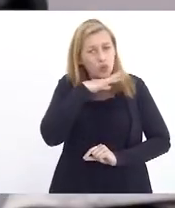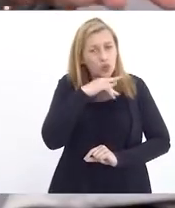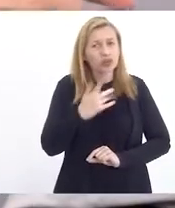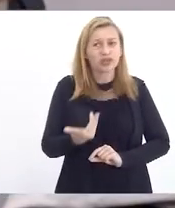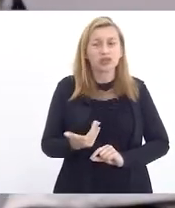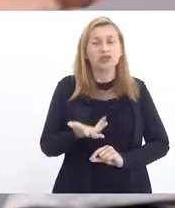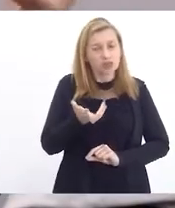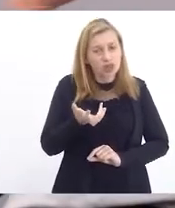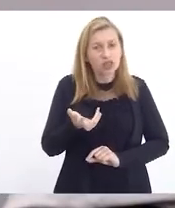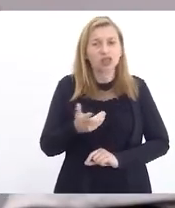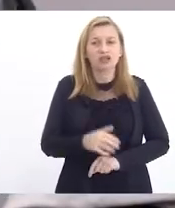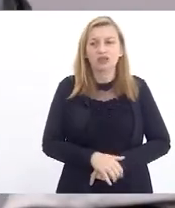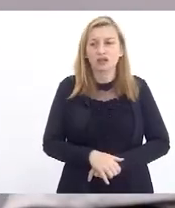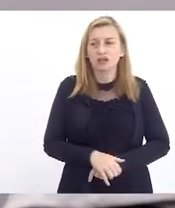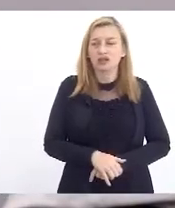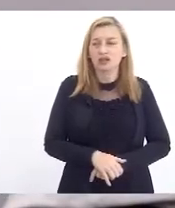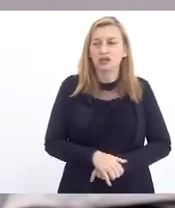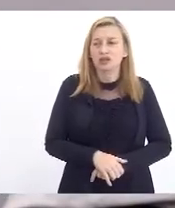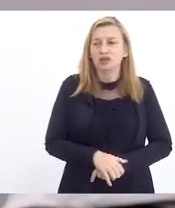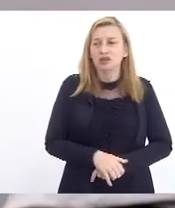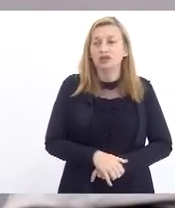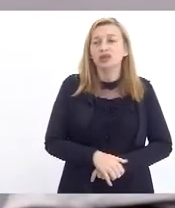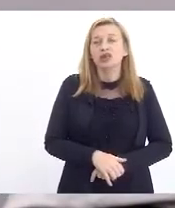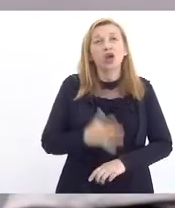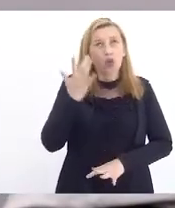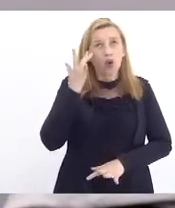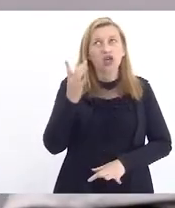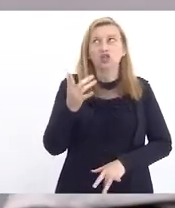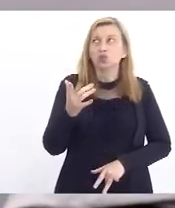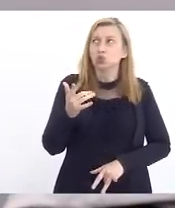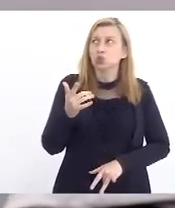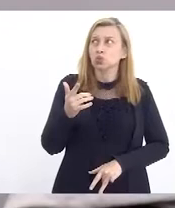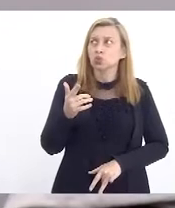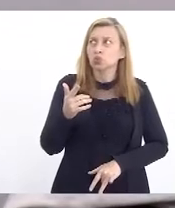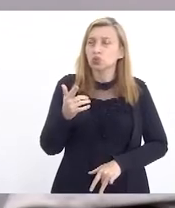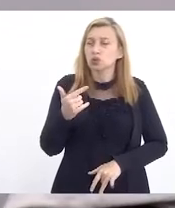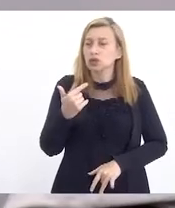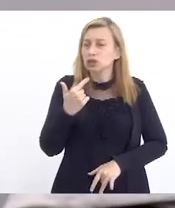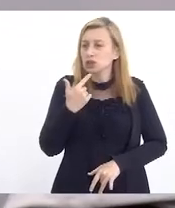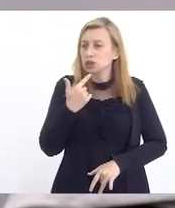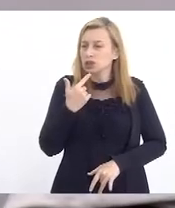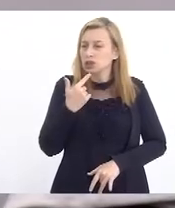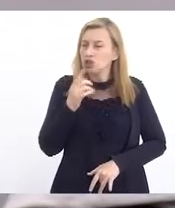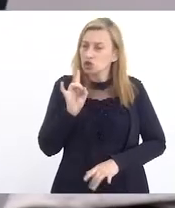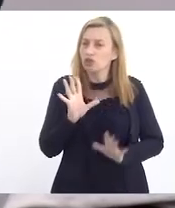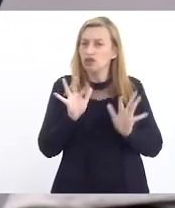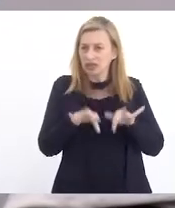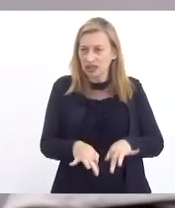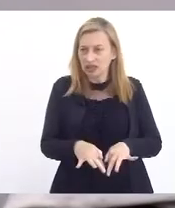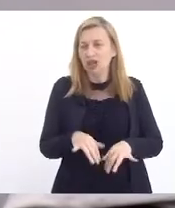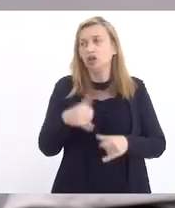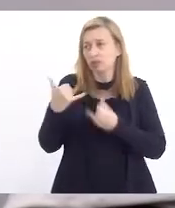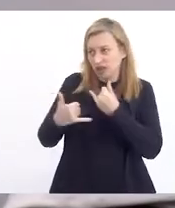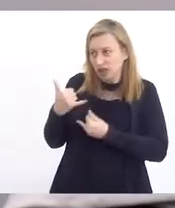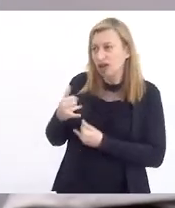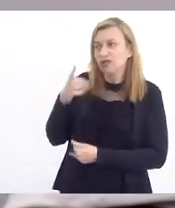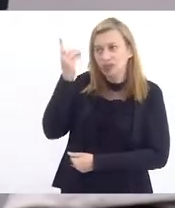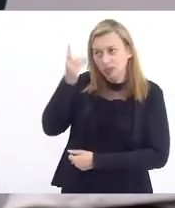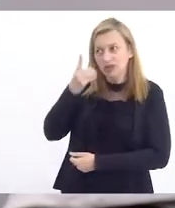eu queria só dar... Porque eu acho que a gente viu, inclusive, e aí só encerrando, só brinquei com o